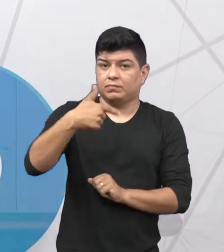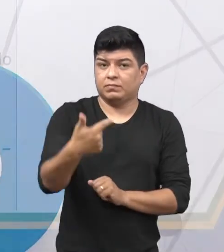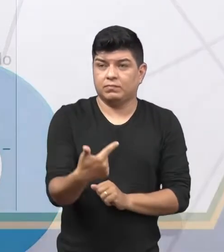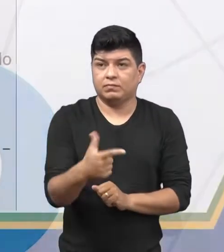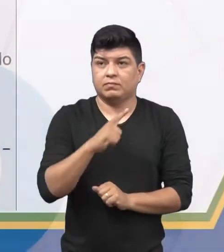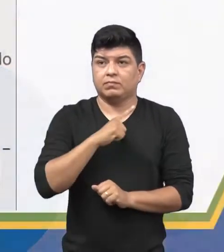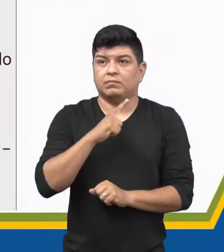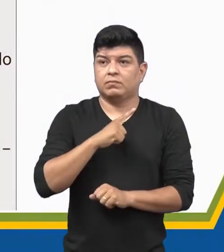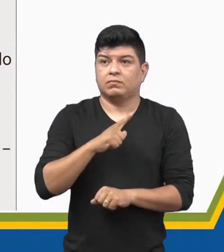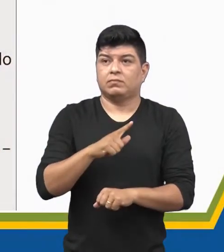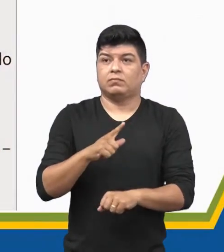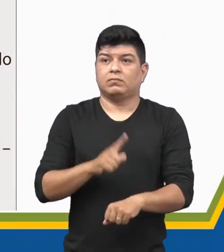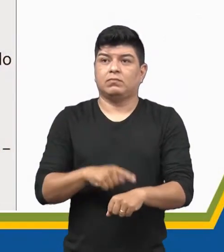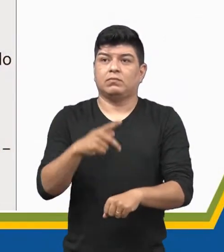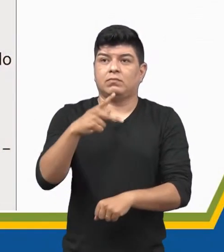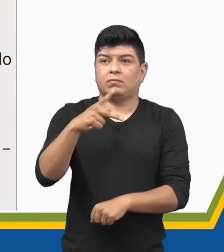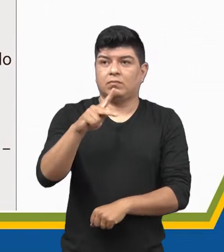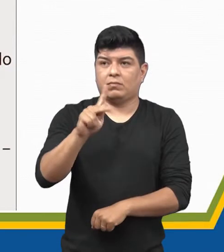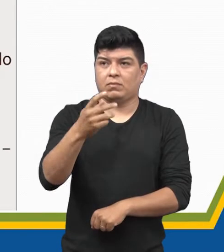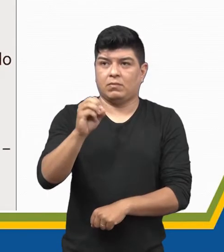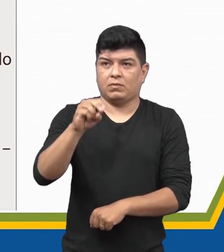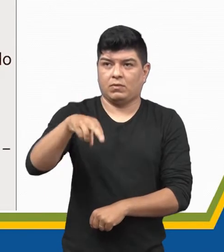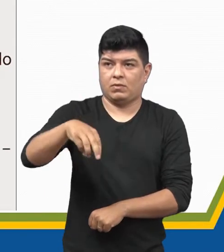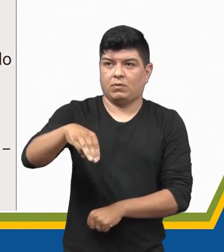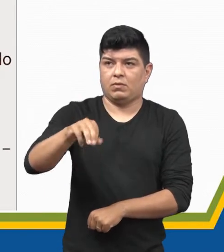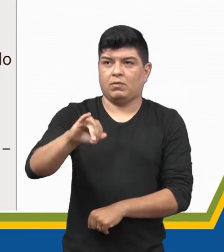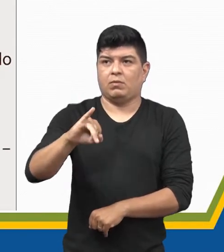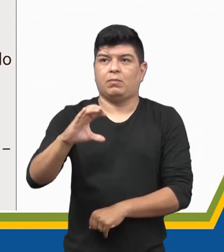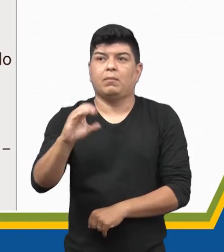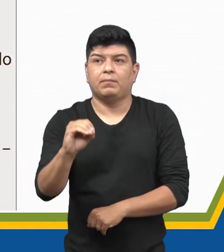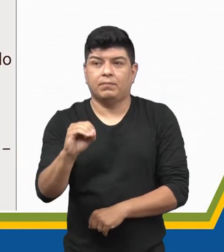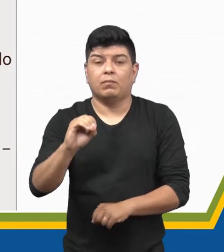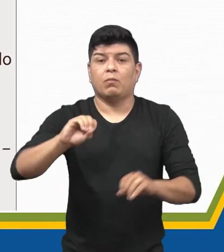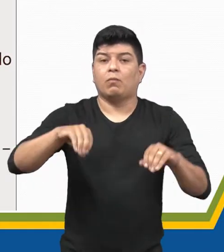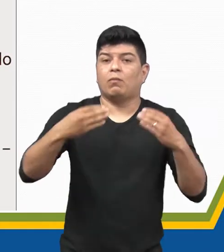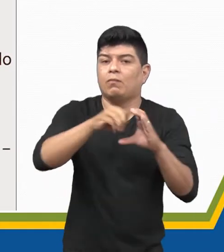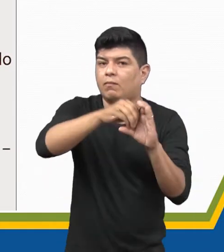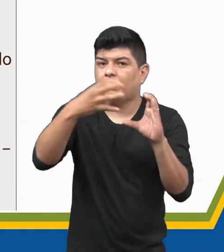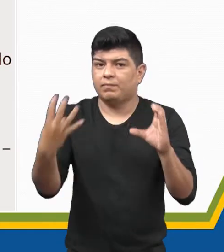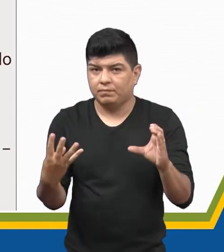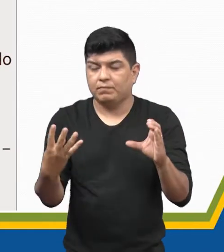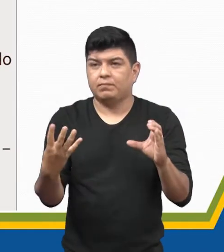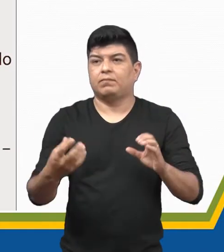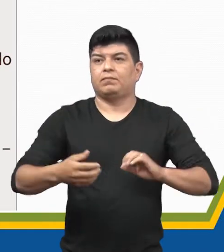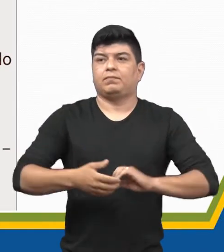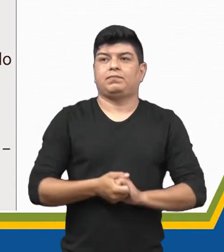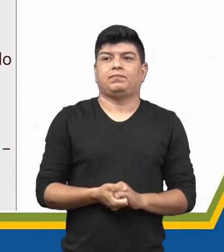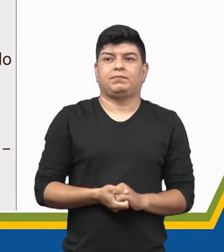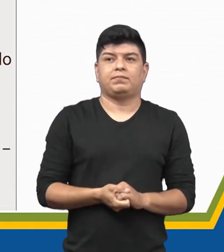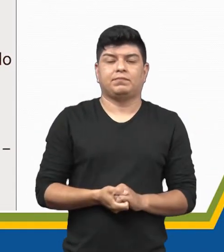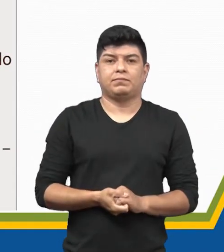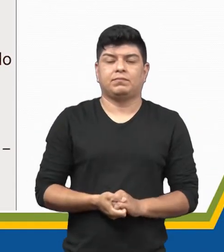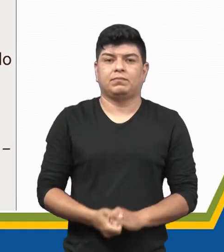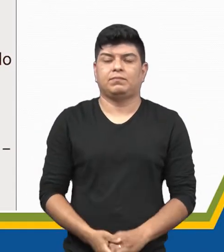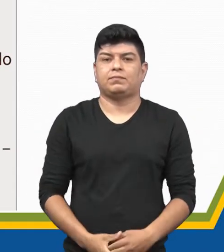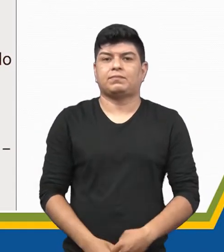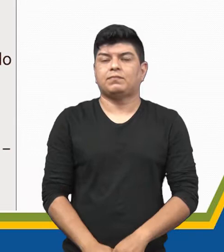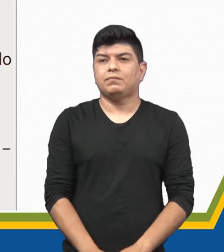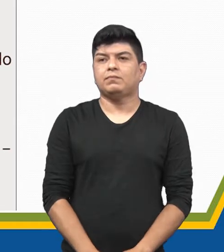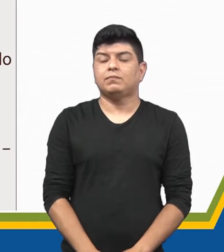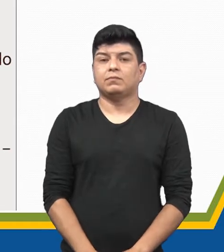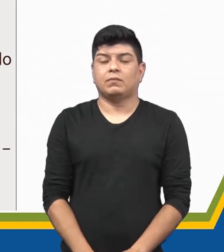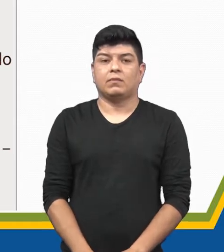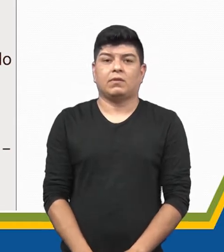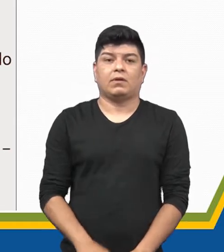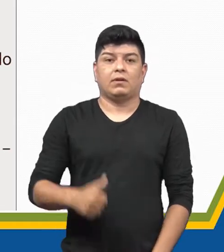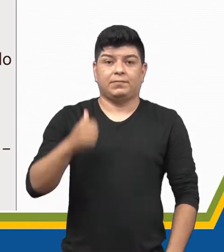aí o período homérico, né? Quais as características, então, desse período homérico? Bom,